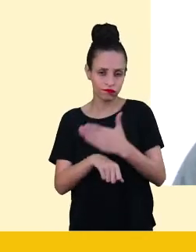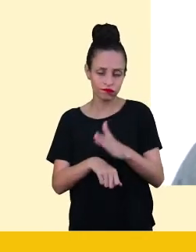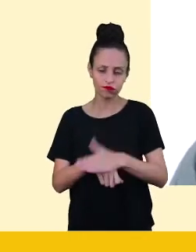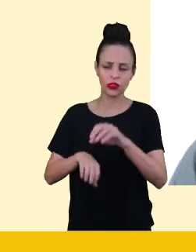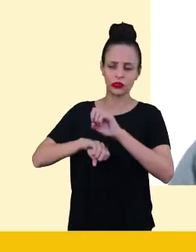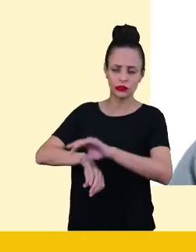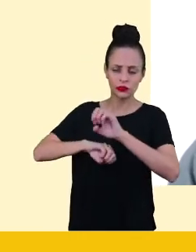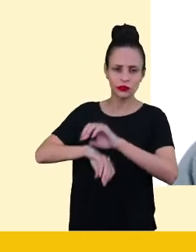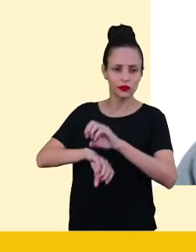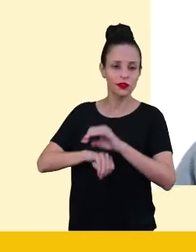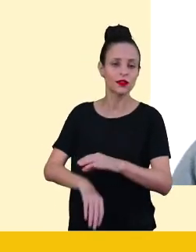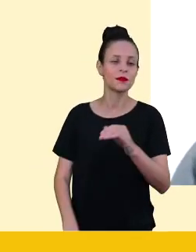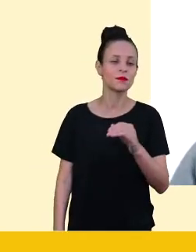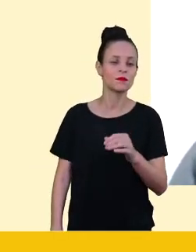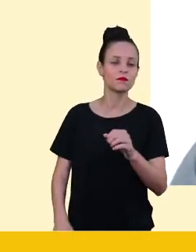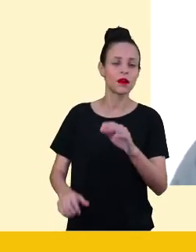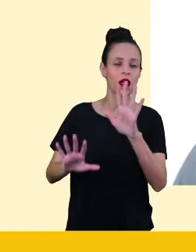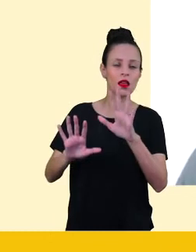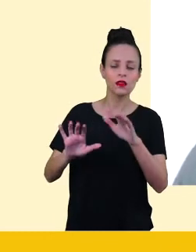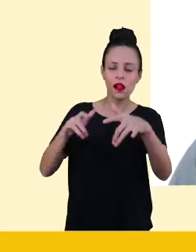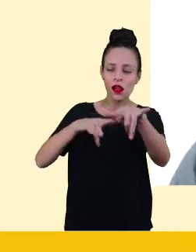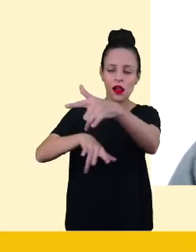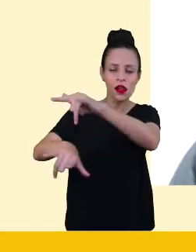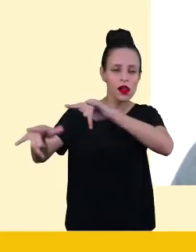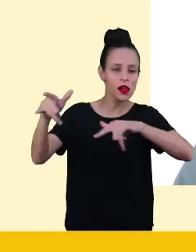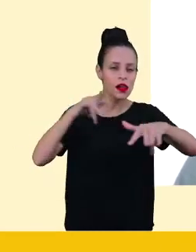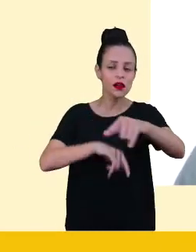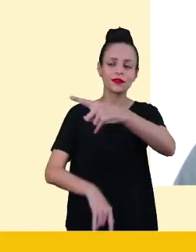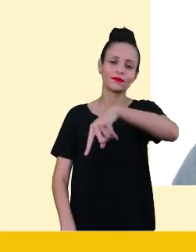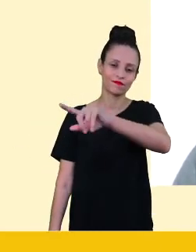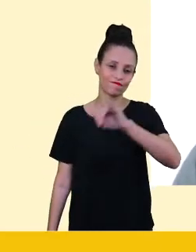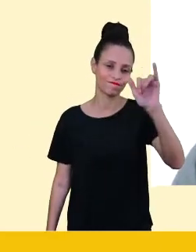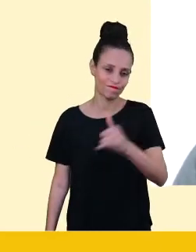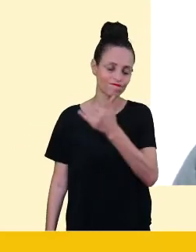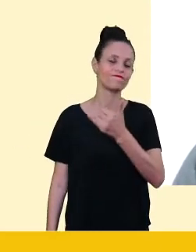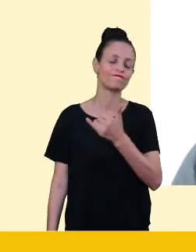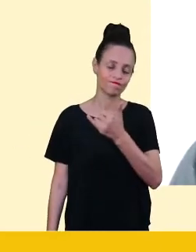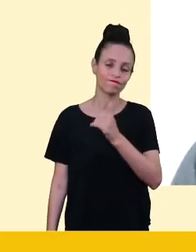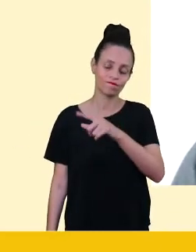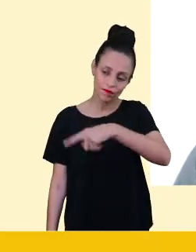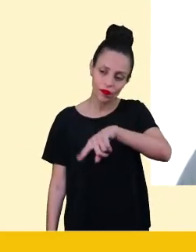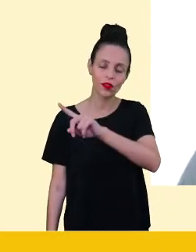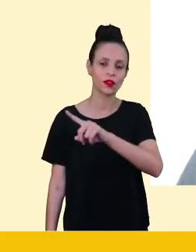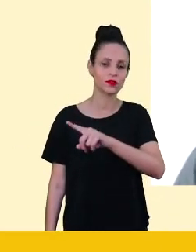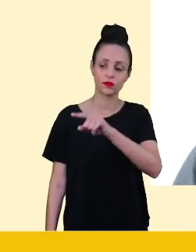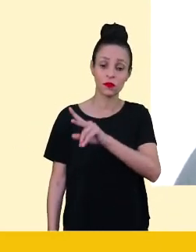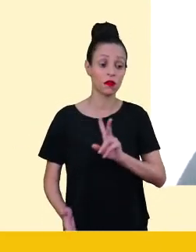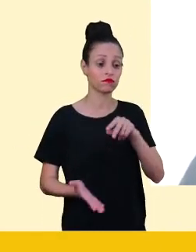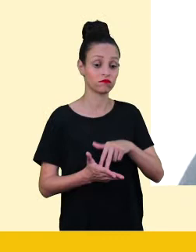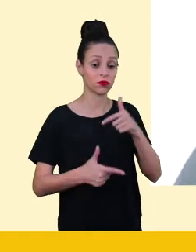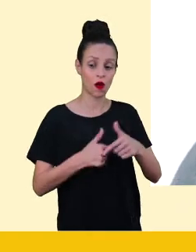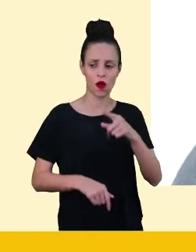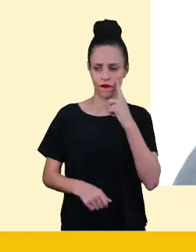como fosse uma lavagem cerebral neles, né? E eles atuavam do jeito que eles mandavam, né? Olha, tem que fazer isso, tem que